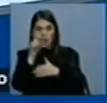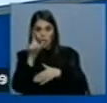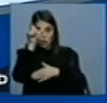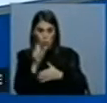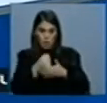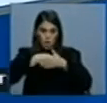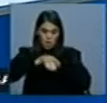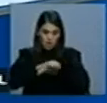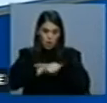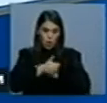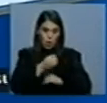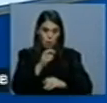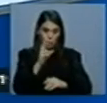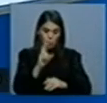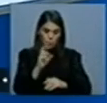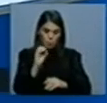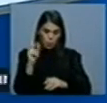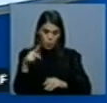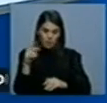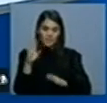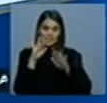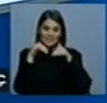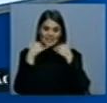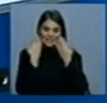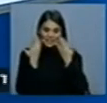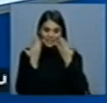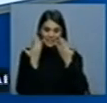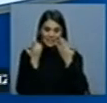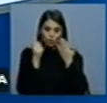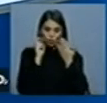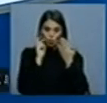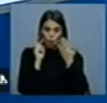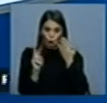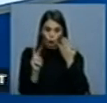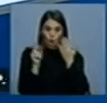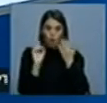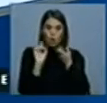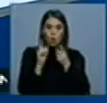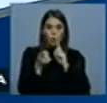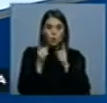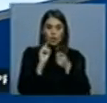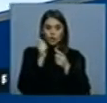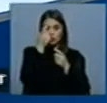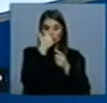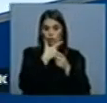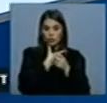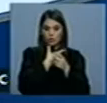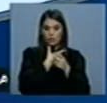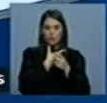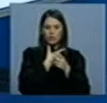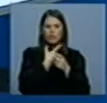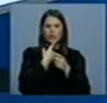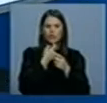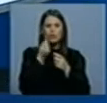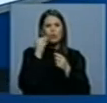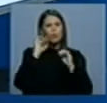é da Book Smile, Philip Bunting, e encontramos também aqui a história de como é que tudo